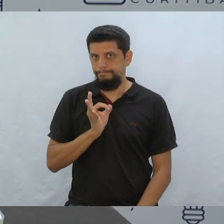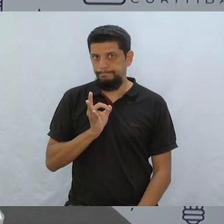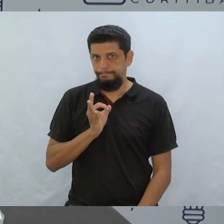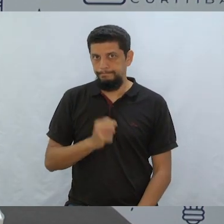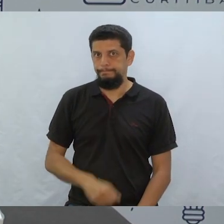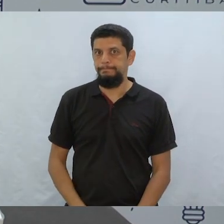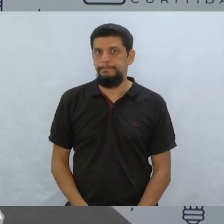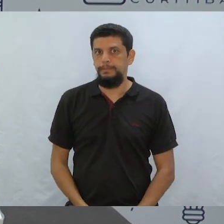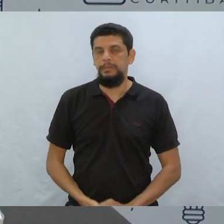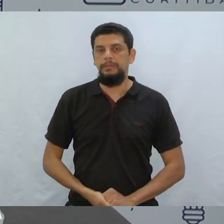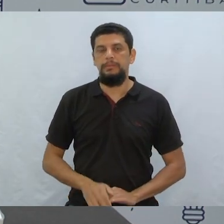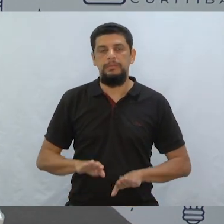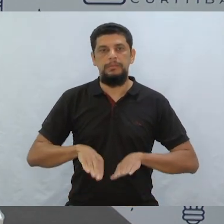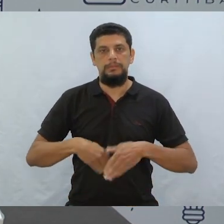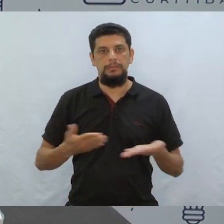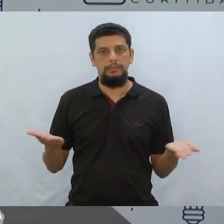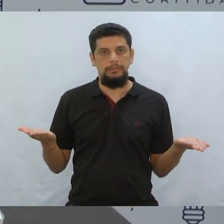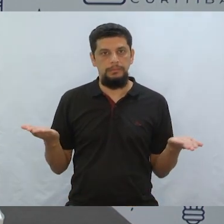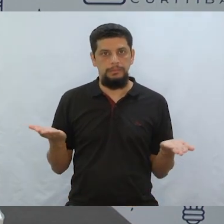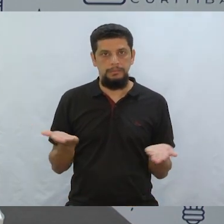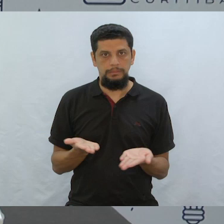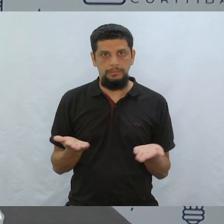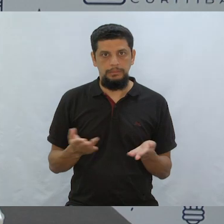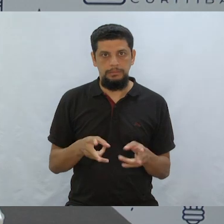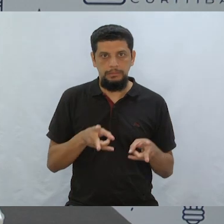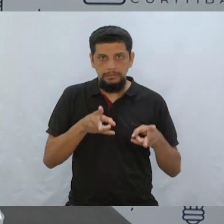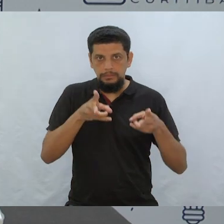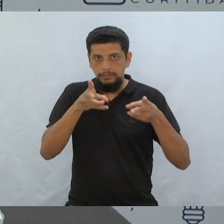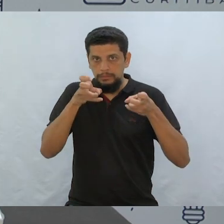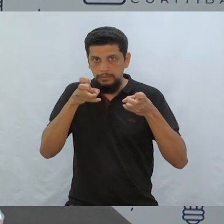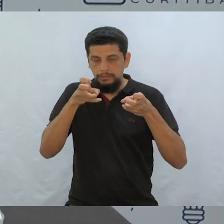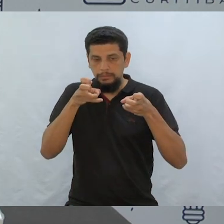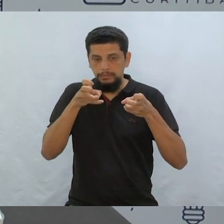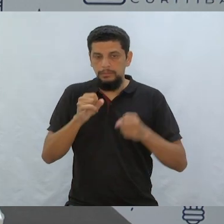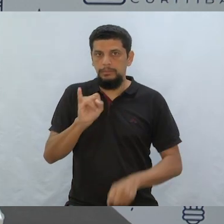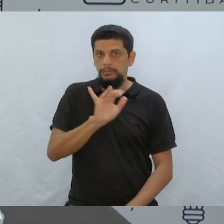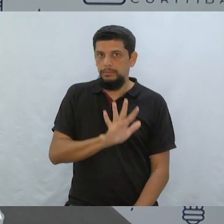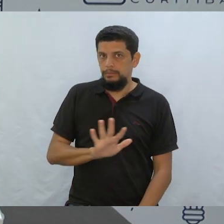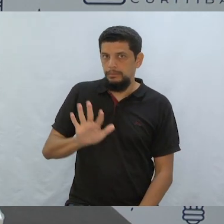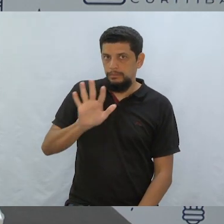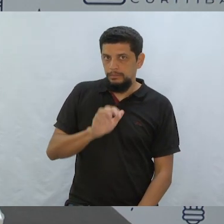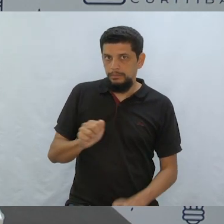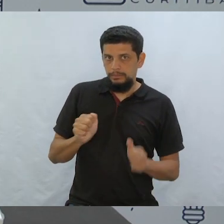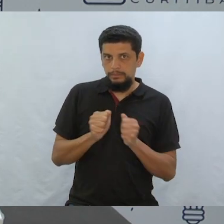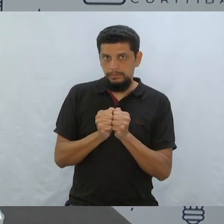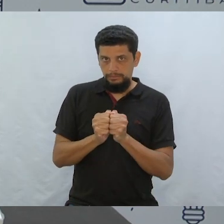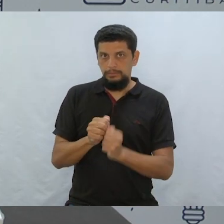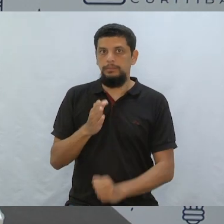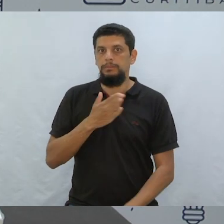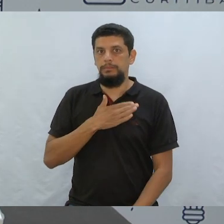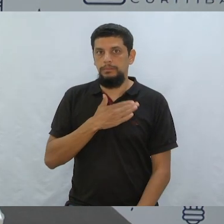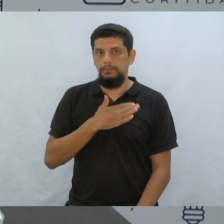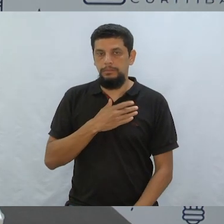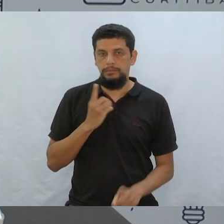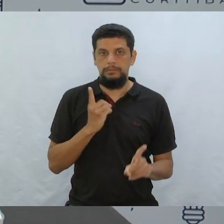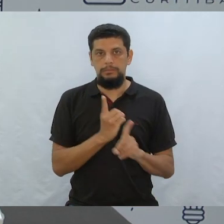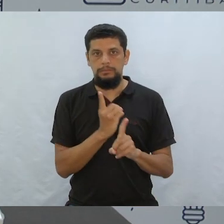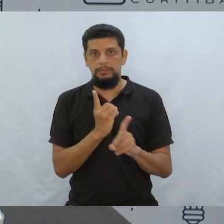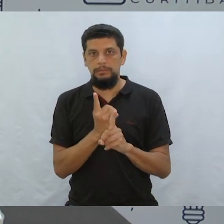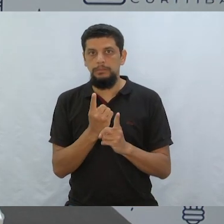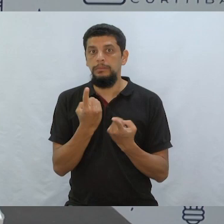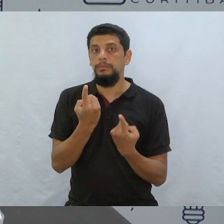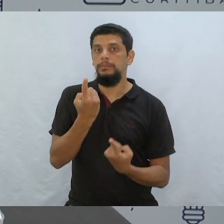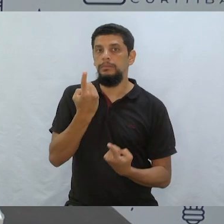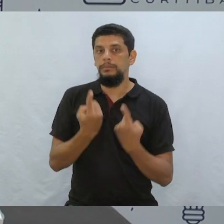né? Então, agora, observem lá, junto comigo, para